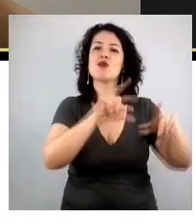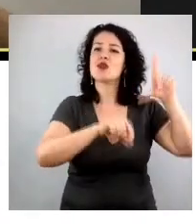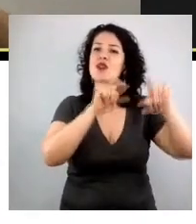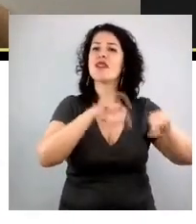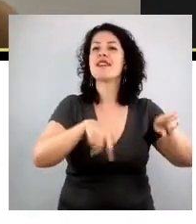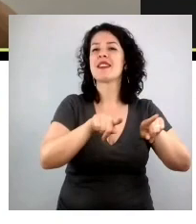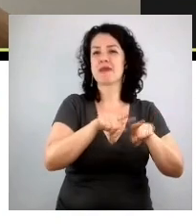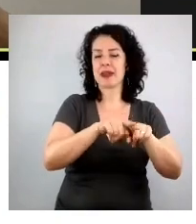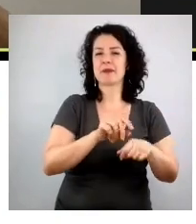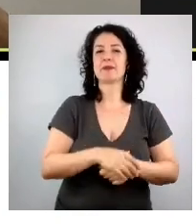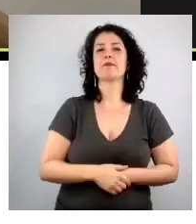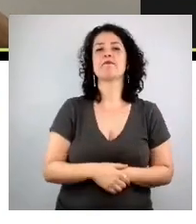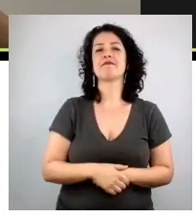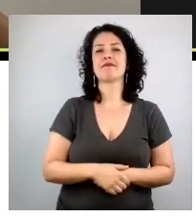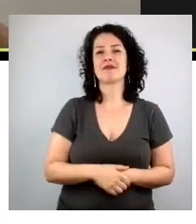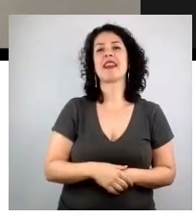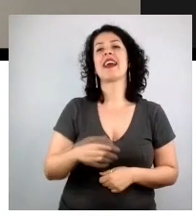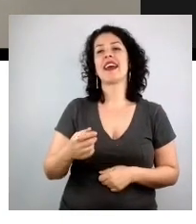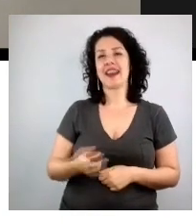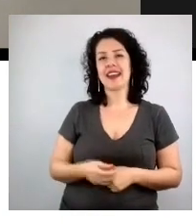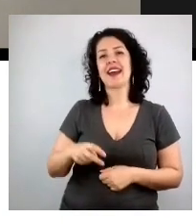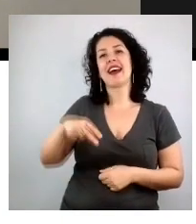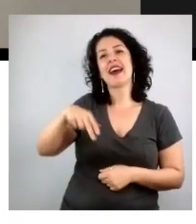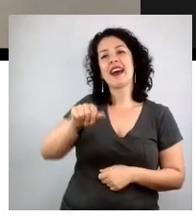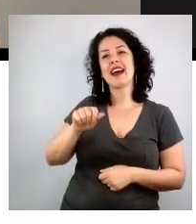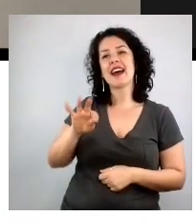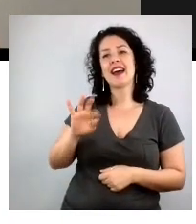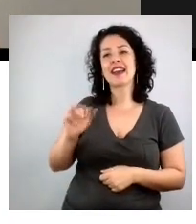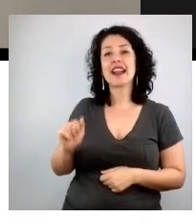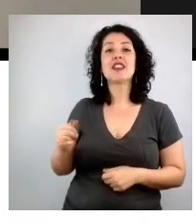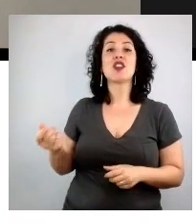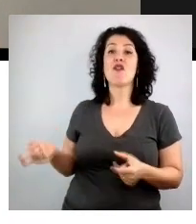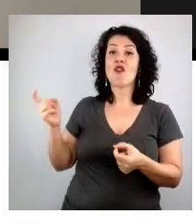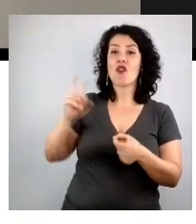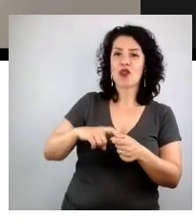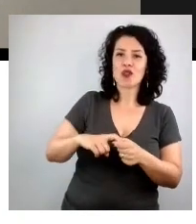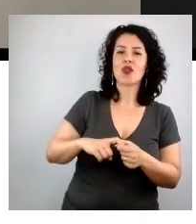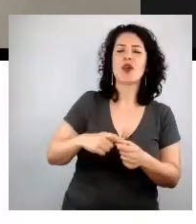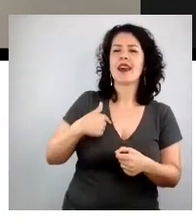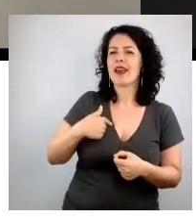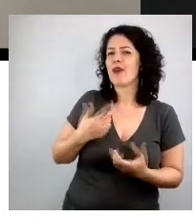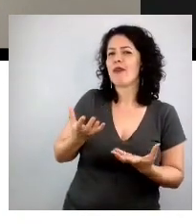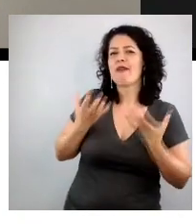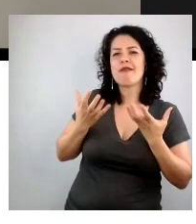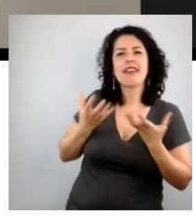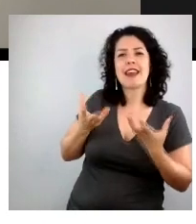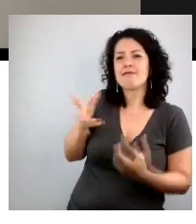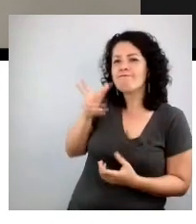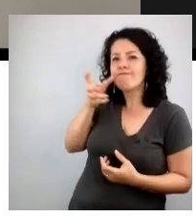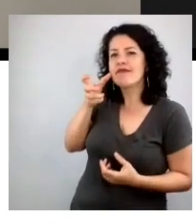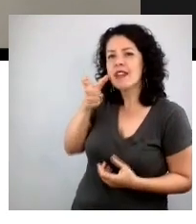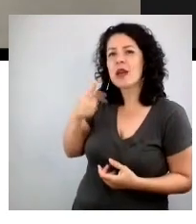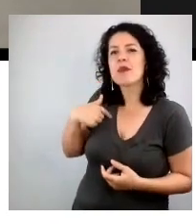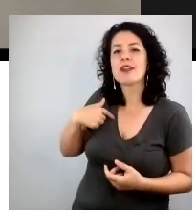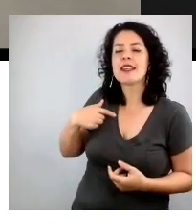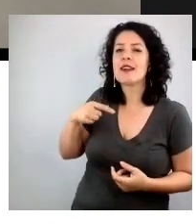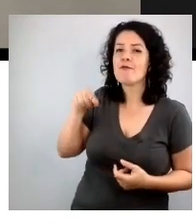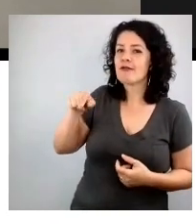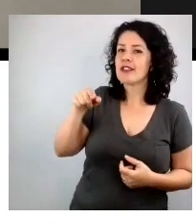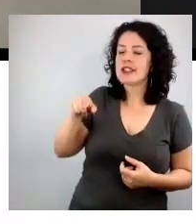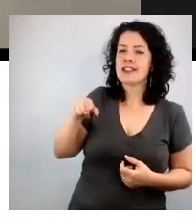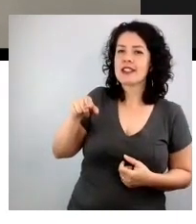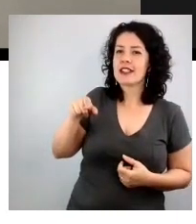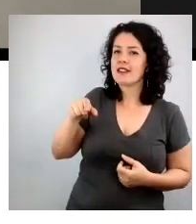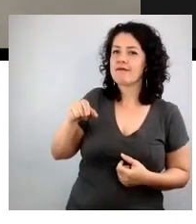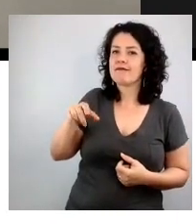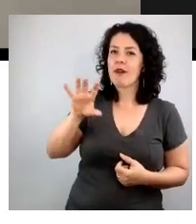Voltei. Eu queria muito te ouvir, porque é um lugar muito importante ser ponte, é um lugar muito importante ser